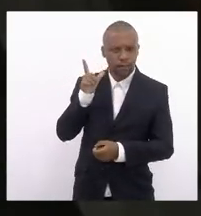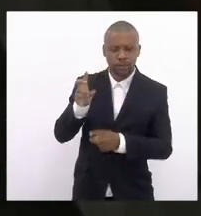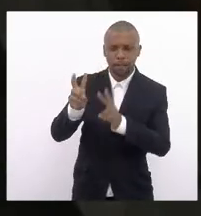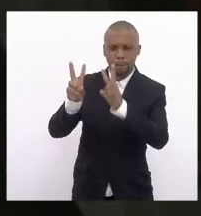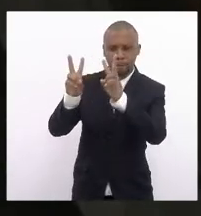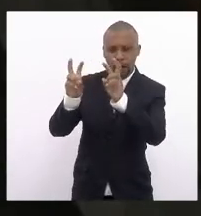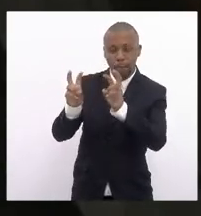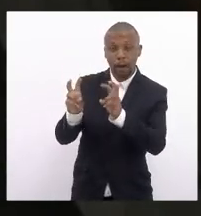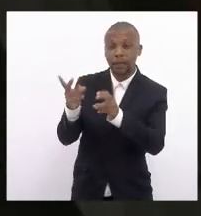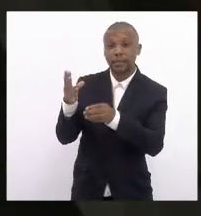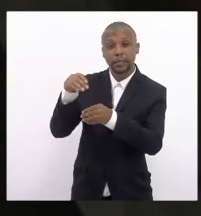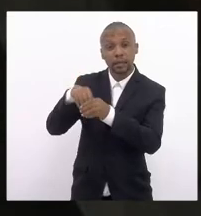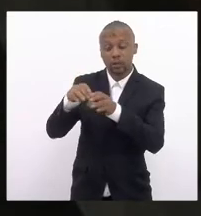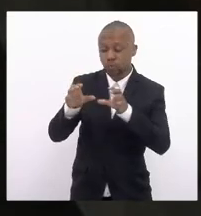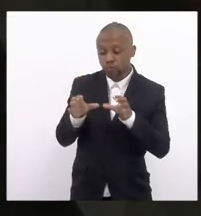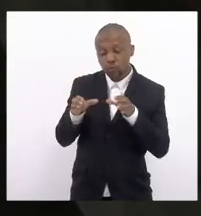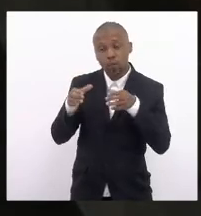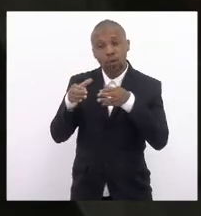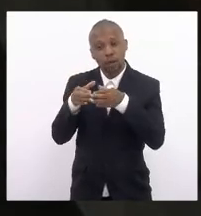no Colégio de Líderes